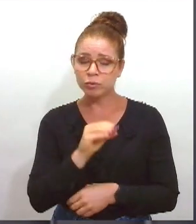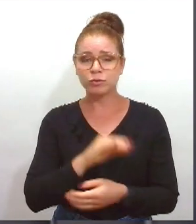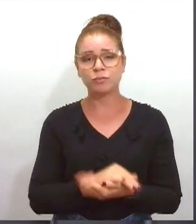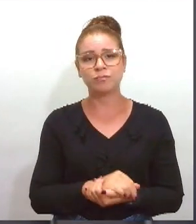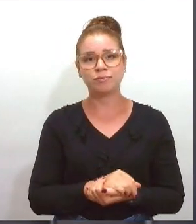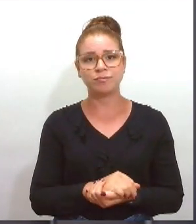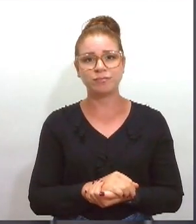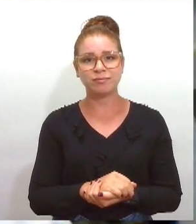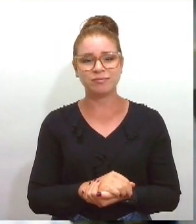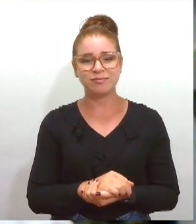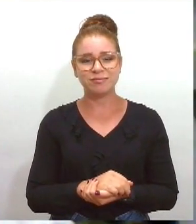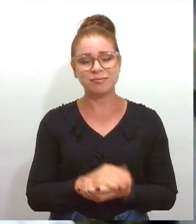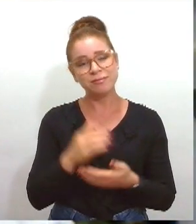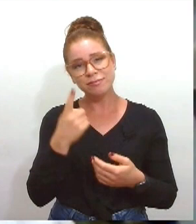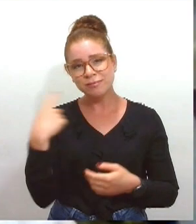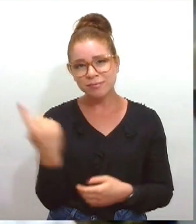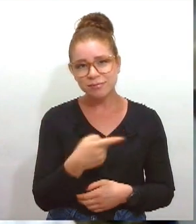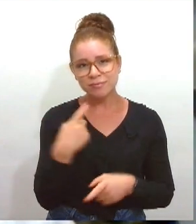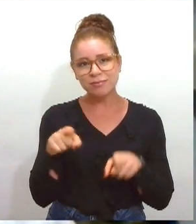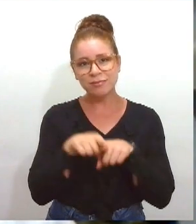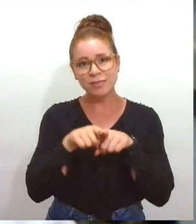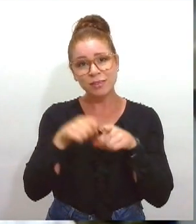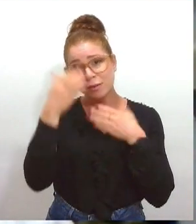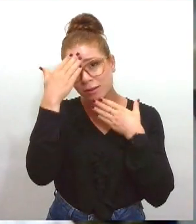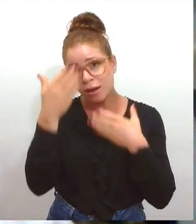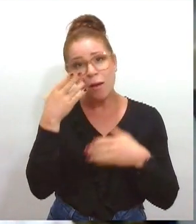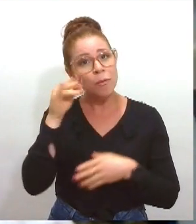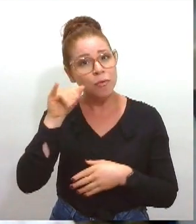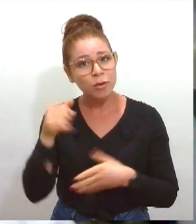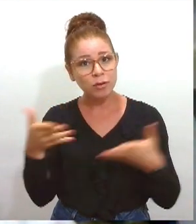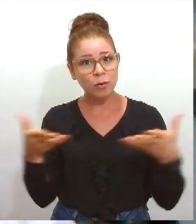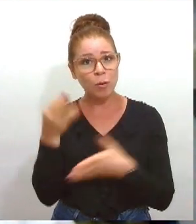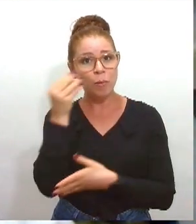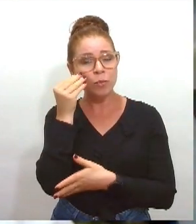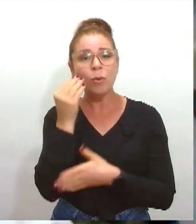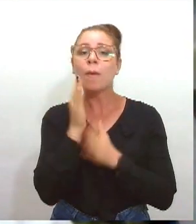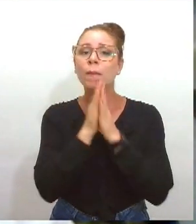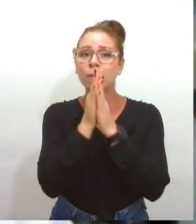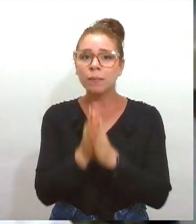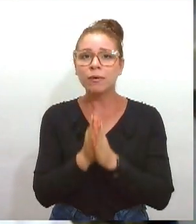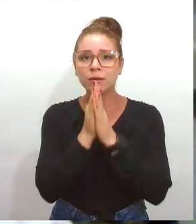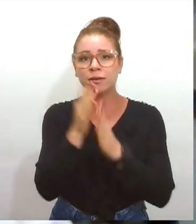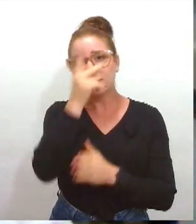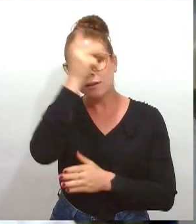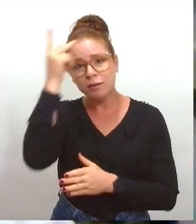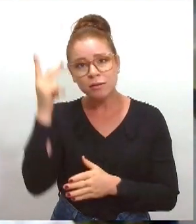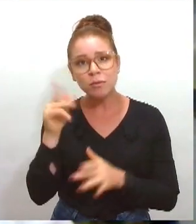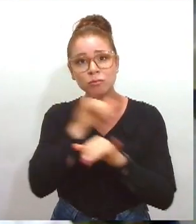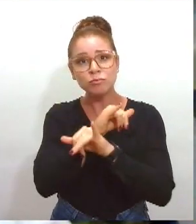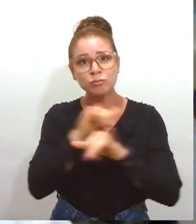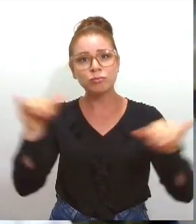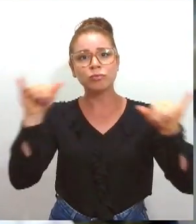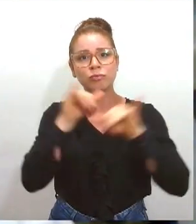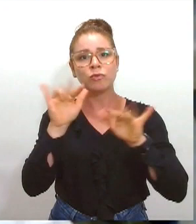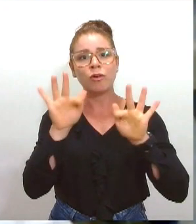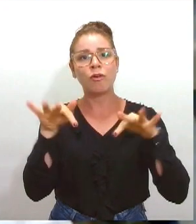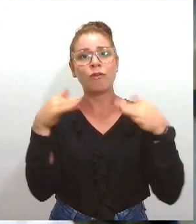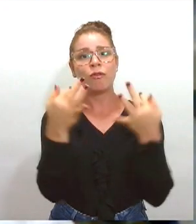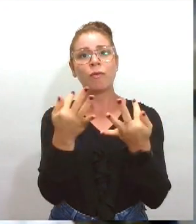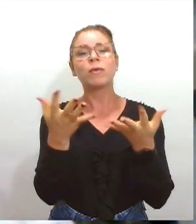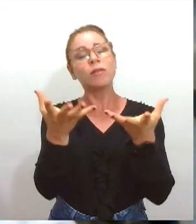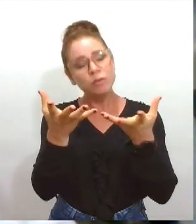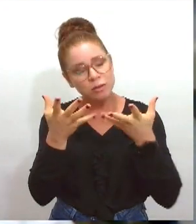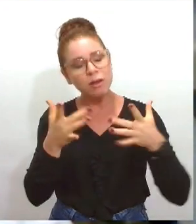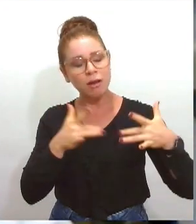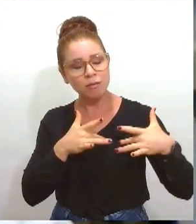Nós que agradecemos, aproveito a oportunidade para pedir às pessoas que informem aos seus familiares que você é um doador, porque